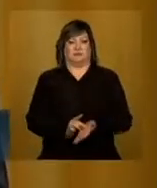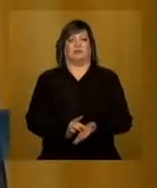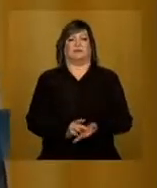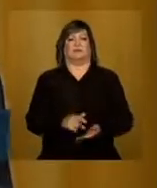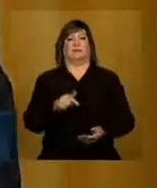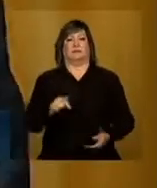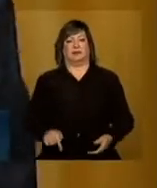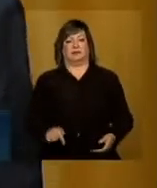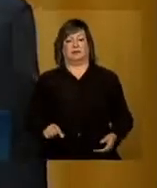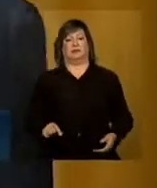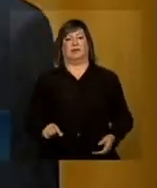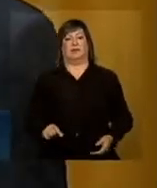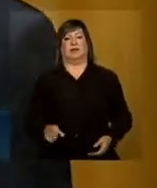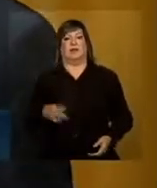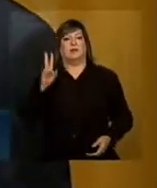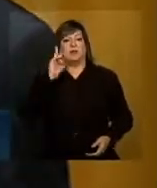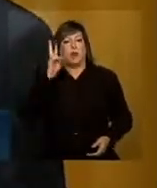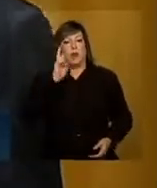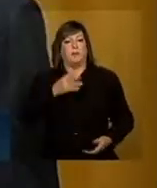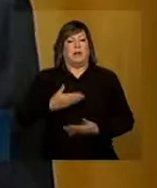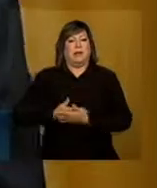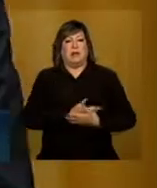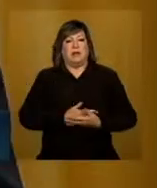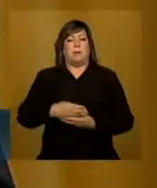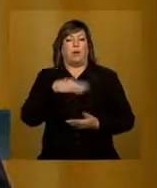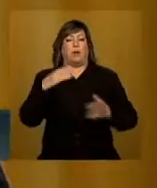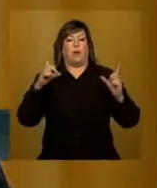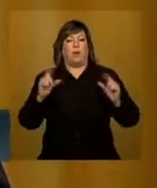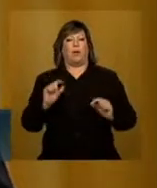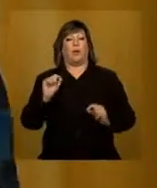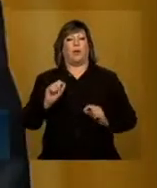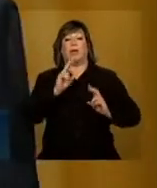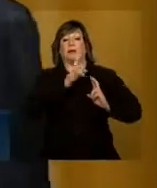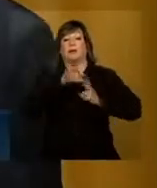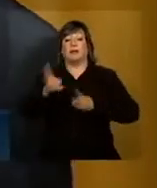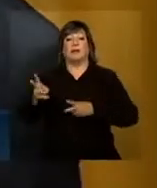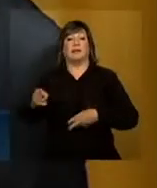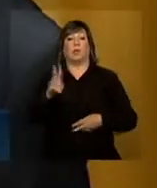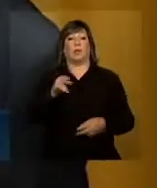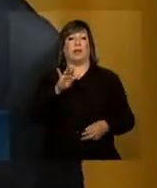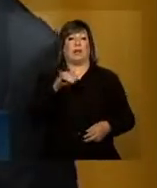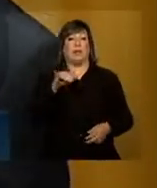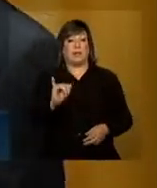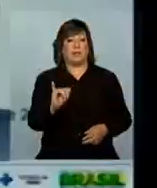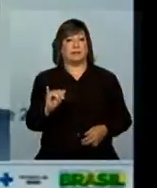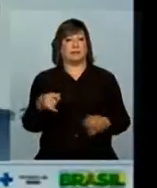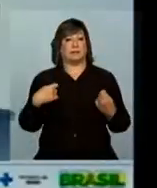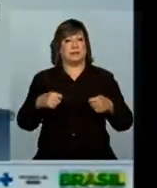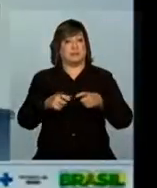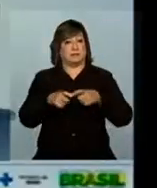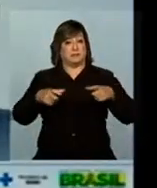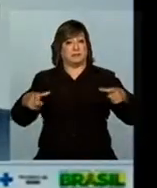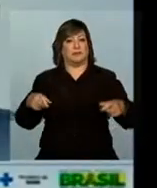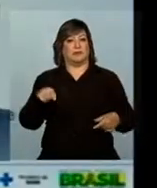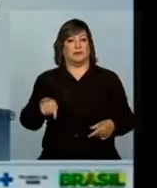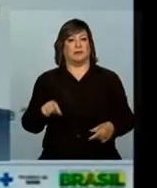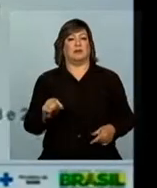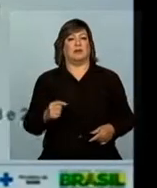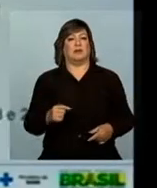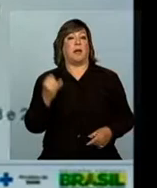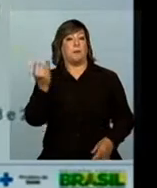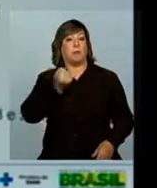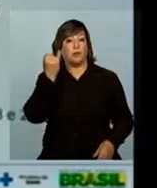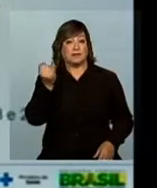esse discurso da redução da mortalidade neonatal, os leitos de UTI, né? É um aumento importante que temos feito nesses últimos